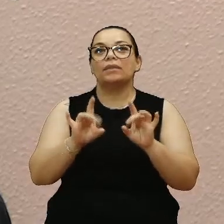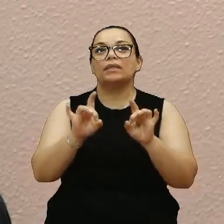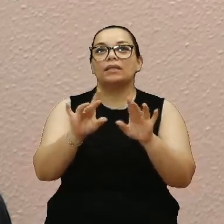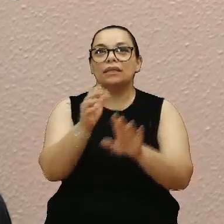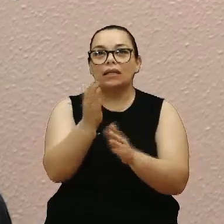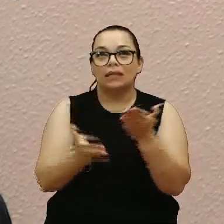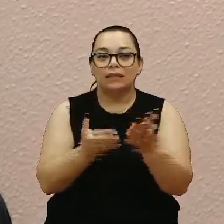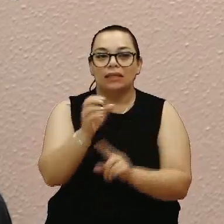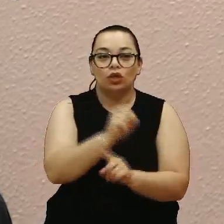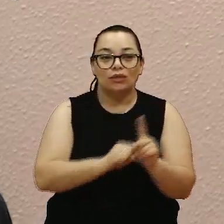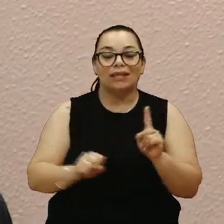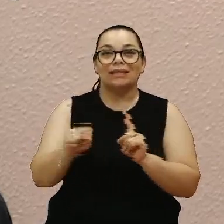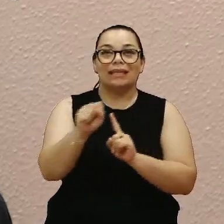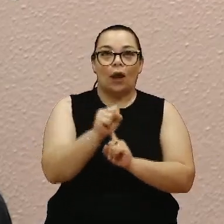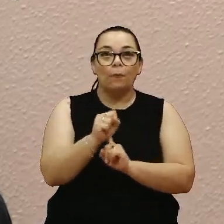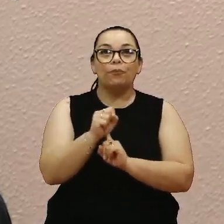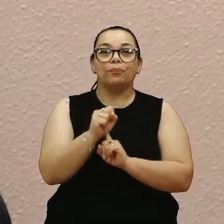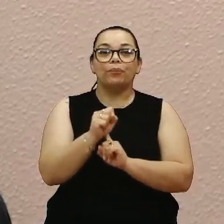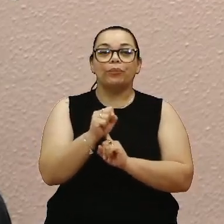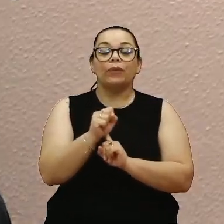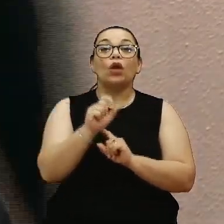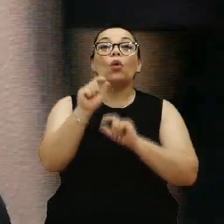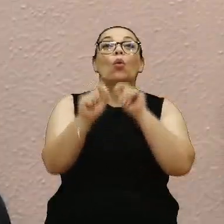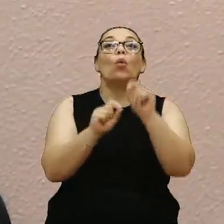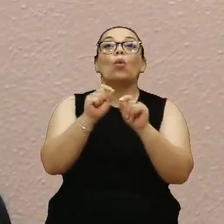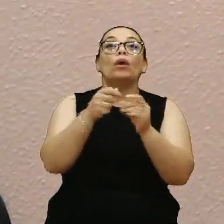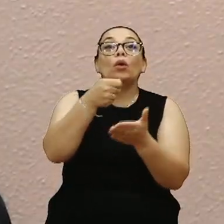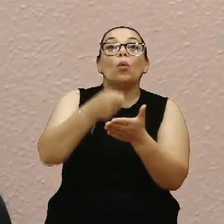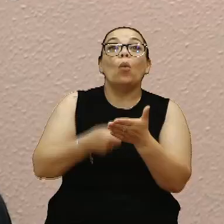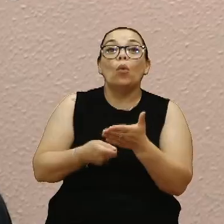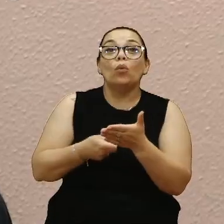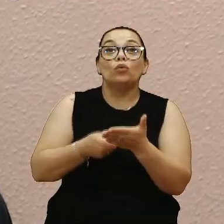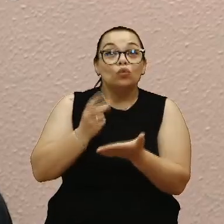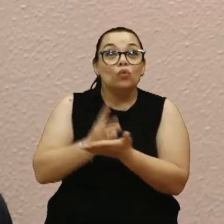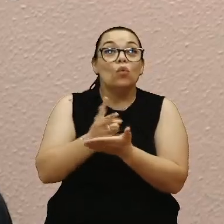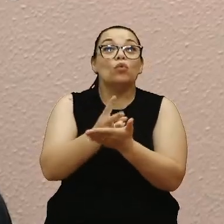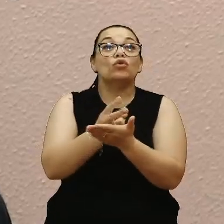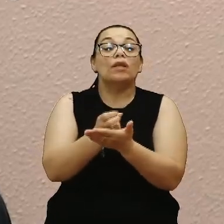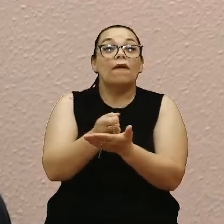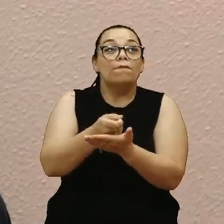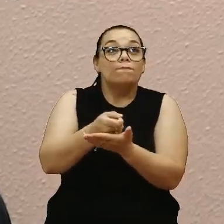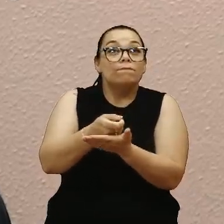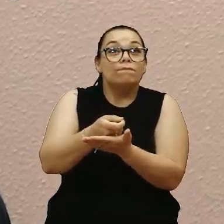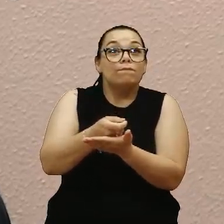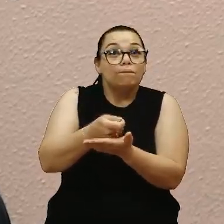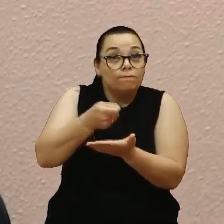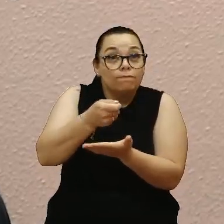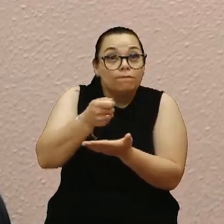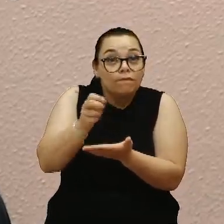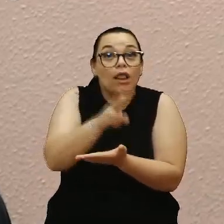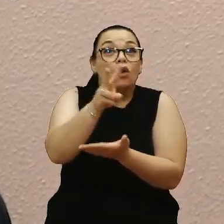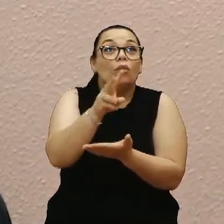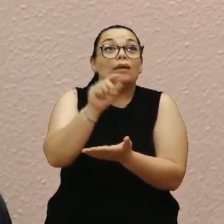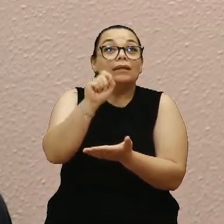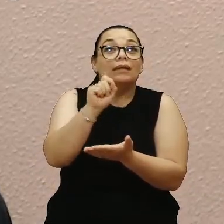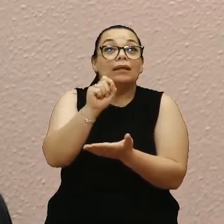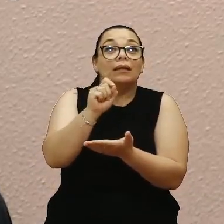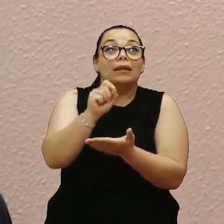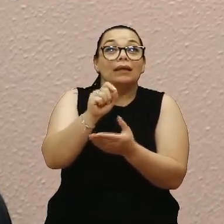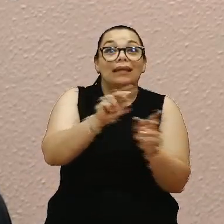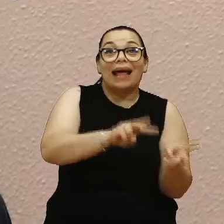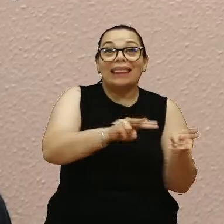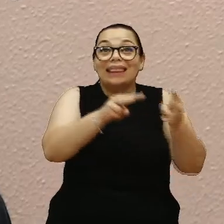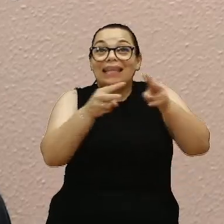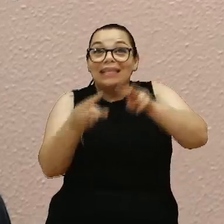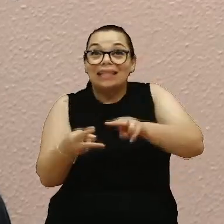social. O nosso pedido é para que esse concurso apenas mantenha a validade, né? Que na transição da fundação para